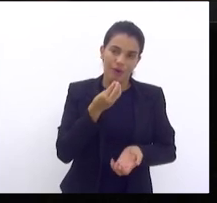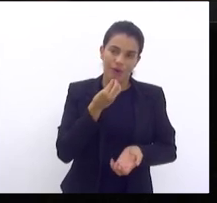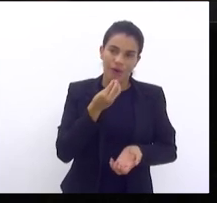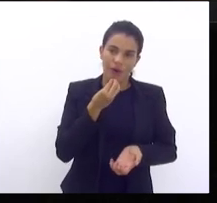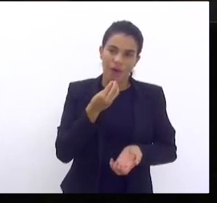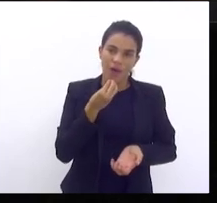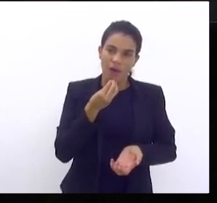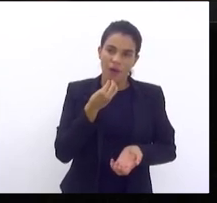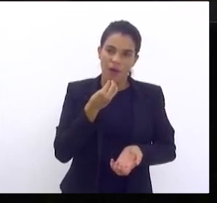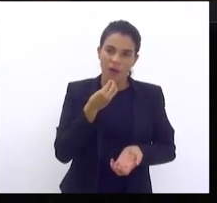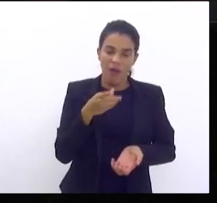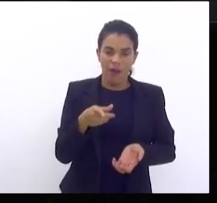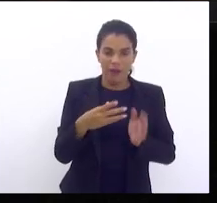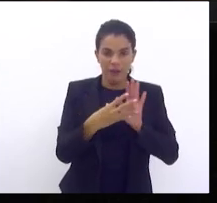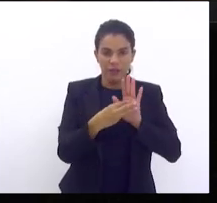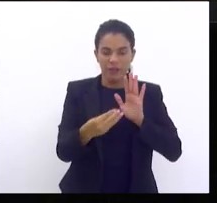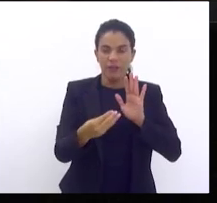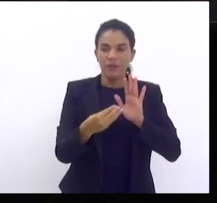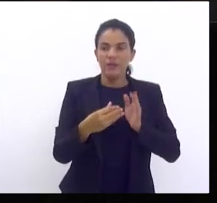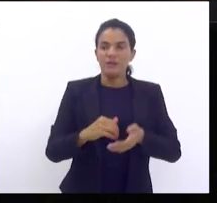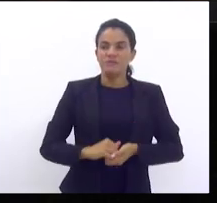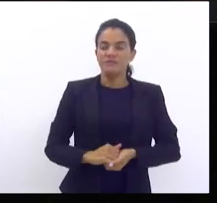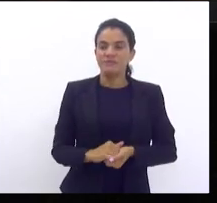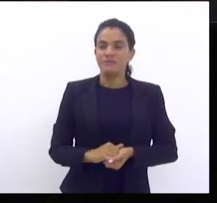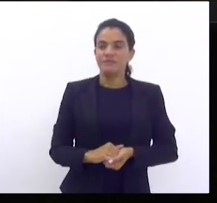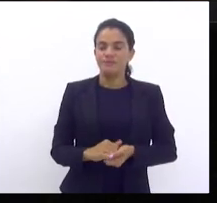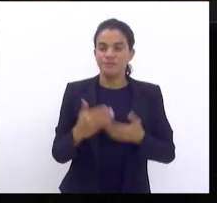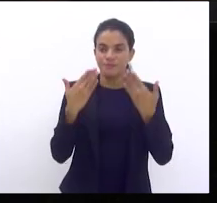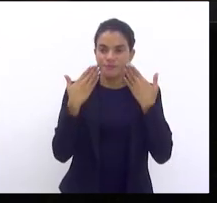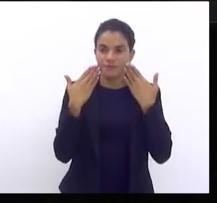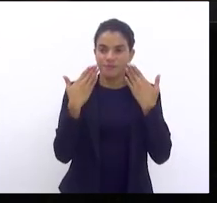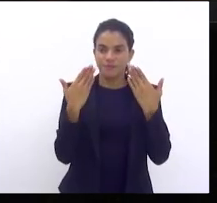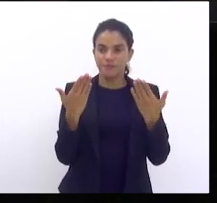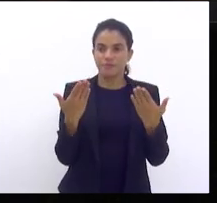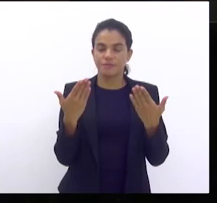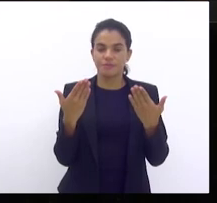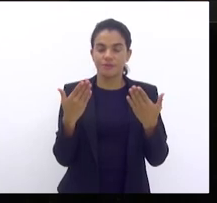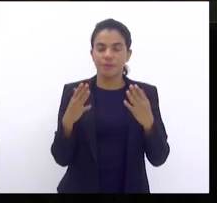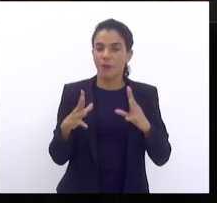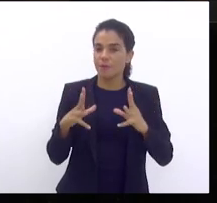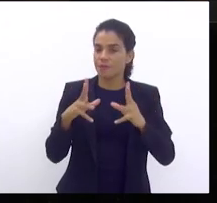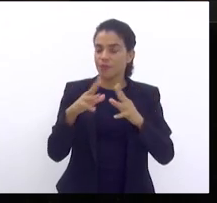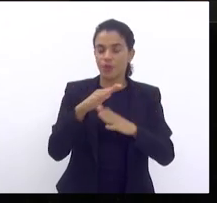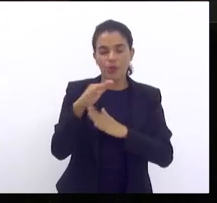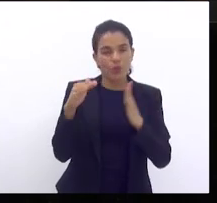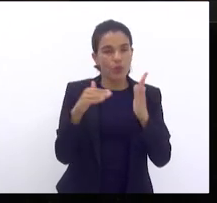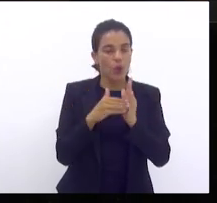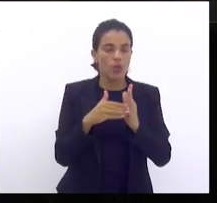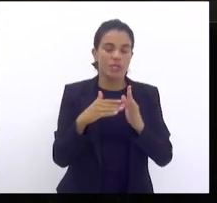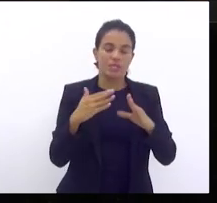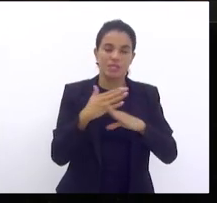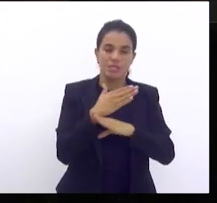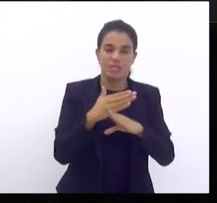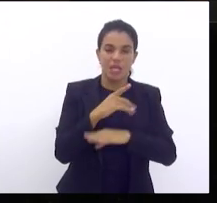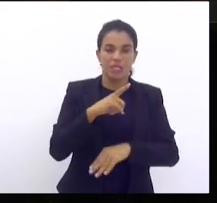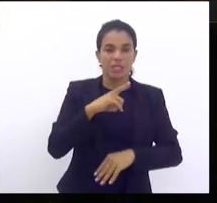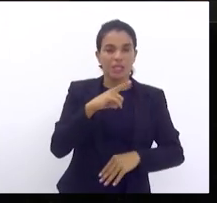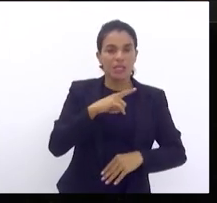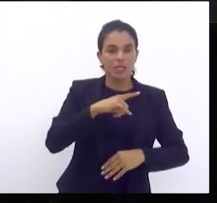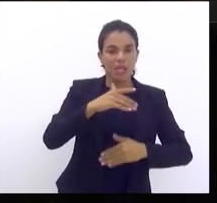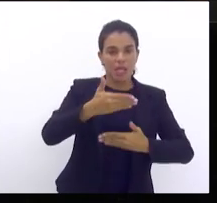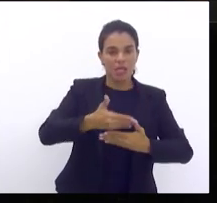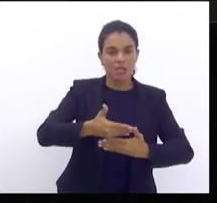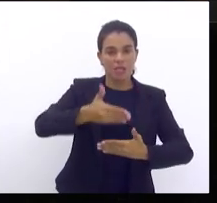esse exemplo da da Líbia mostra que toda a cidade que tiver barragem ela precisa de